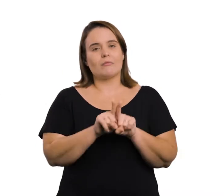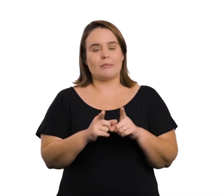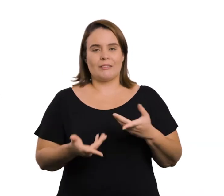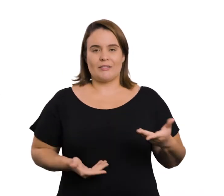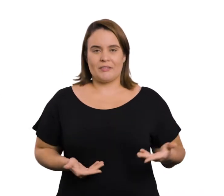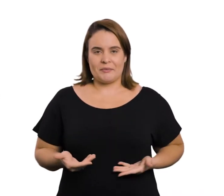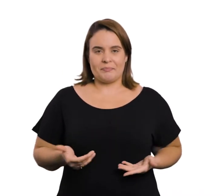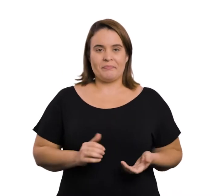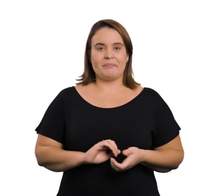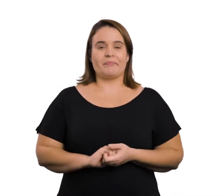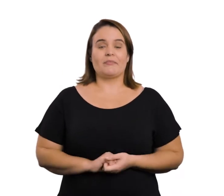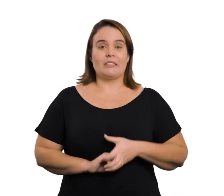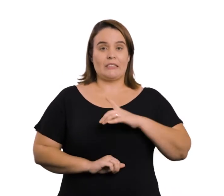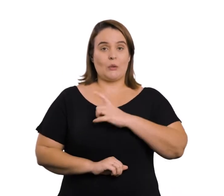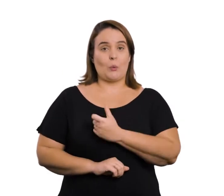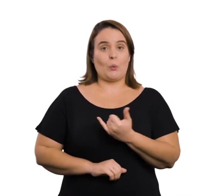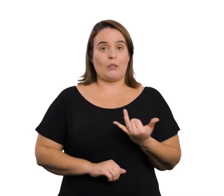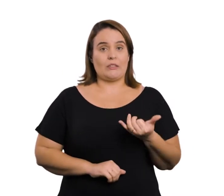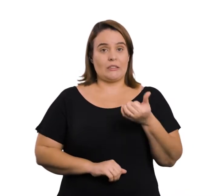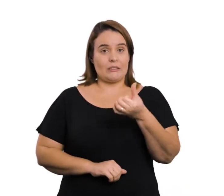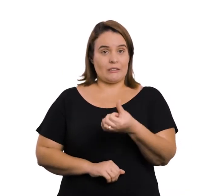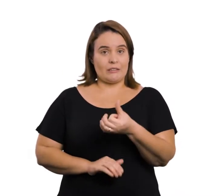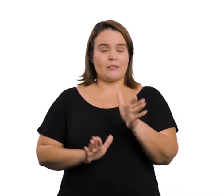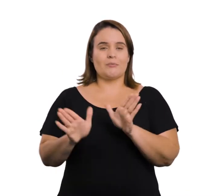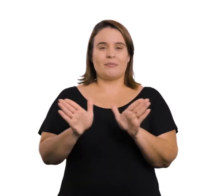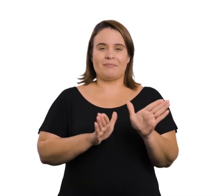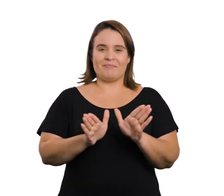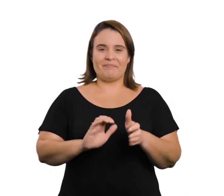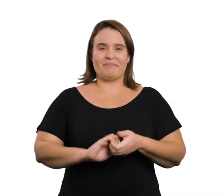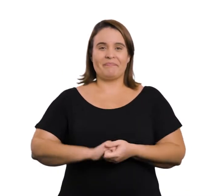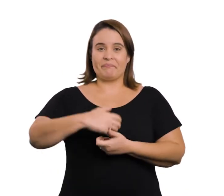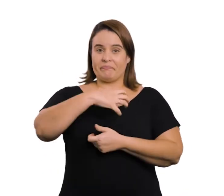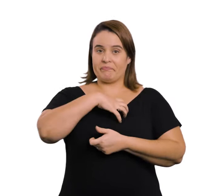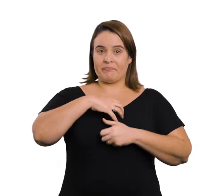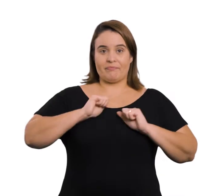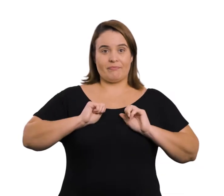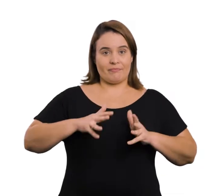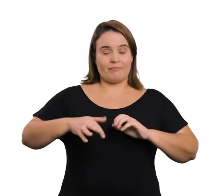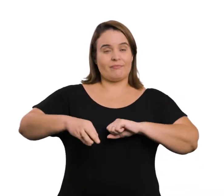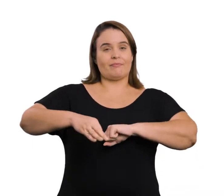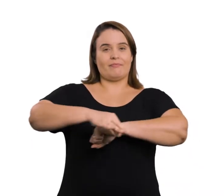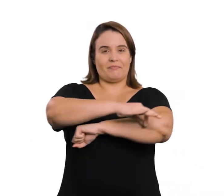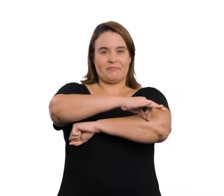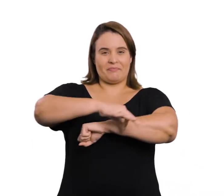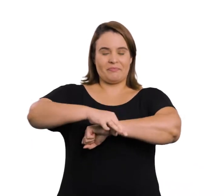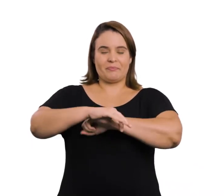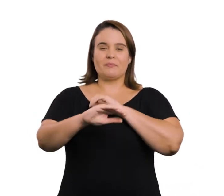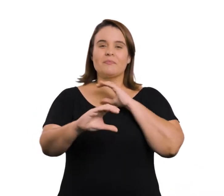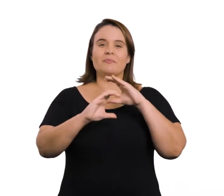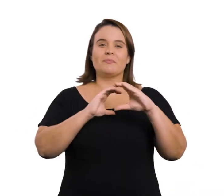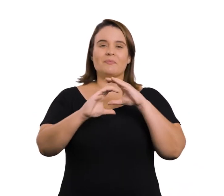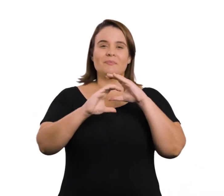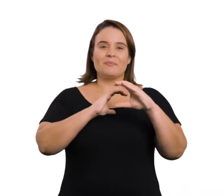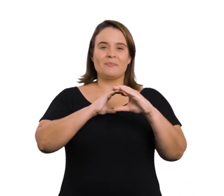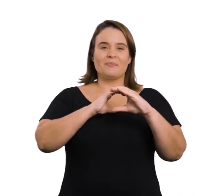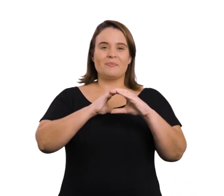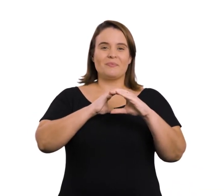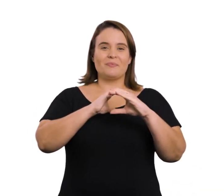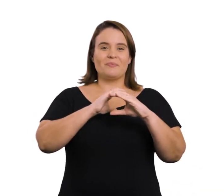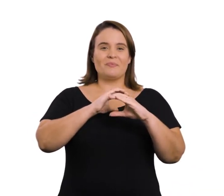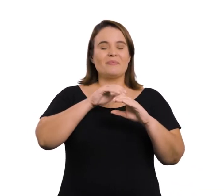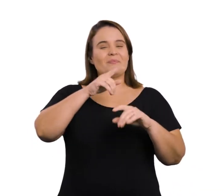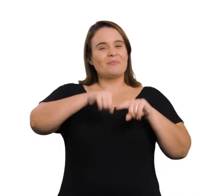e serviços. Existem 6 tipos de acessibilidade: atitudinal, arquitetônica,